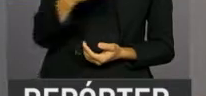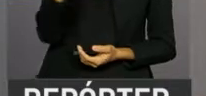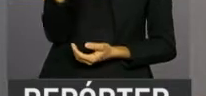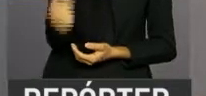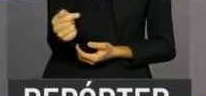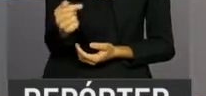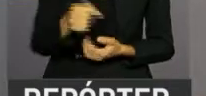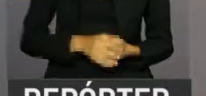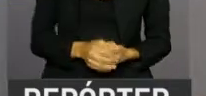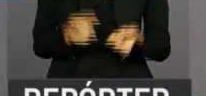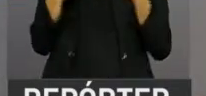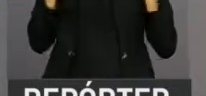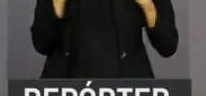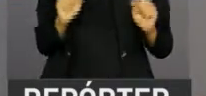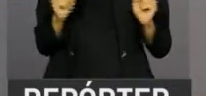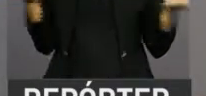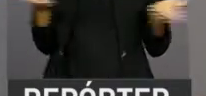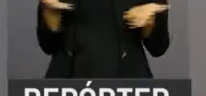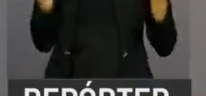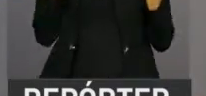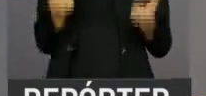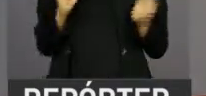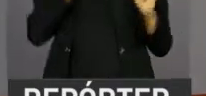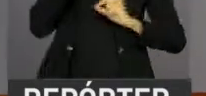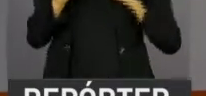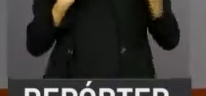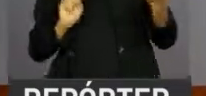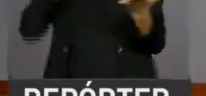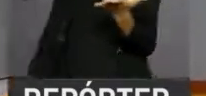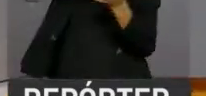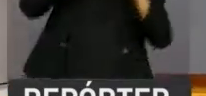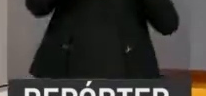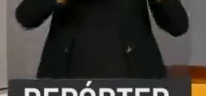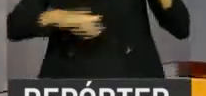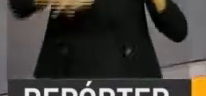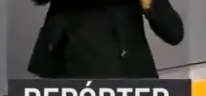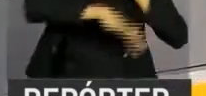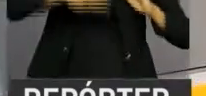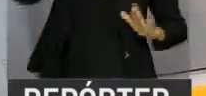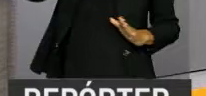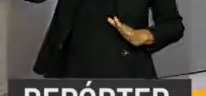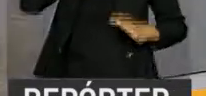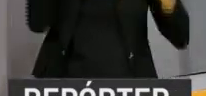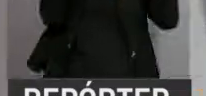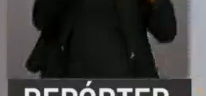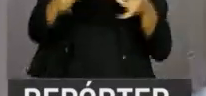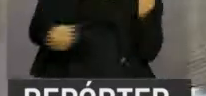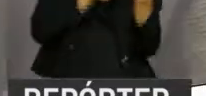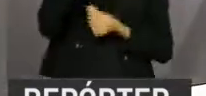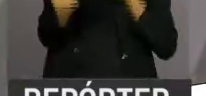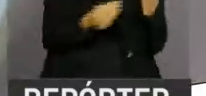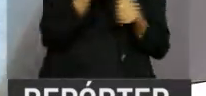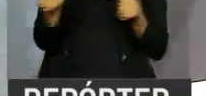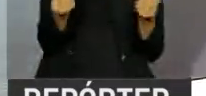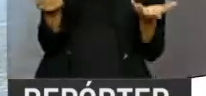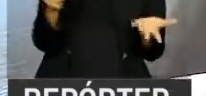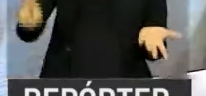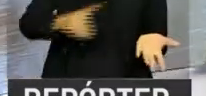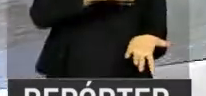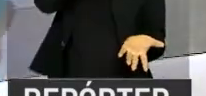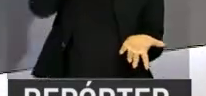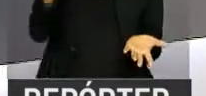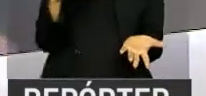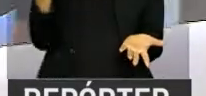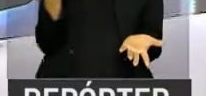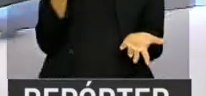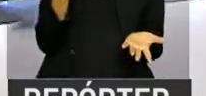2017 e agora vamos ao palácio do planalto saber os detalhes de hoje com o repórter joão pedro neto que está